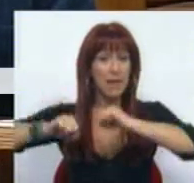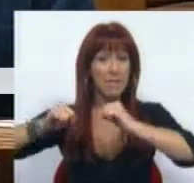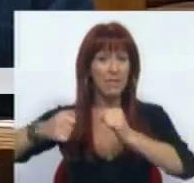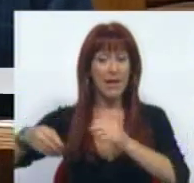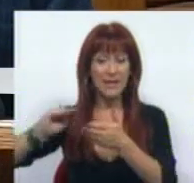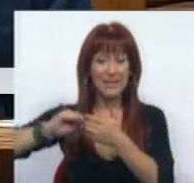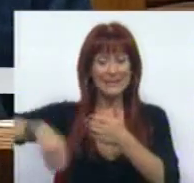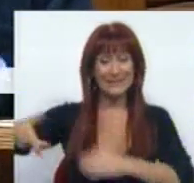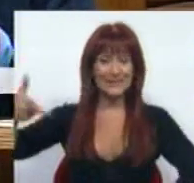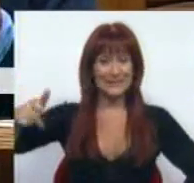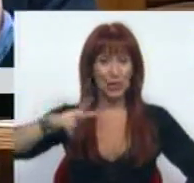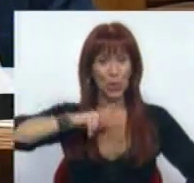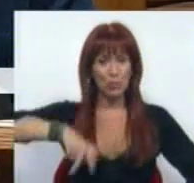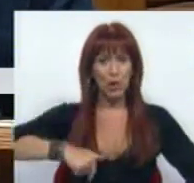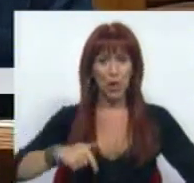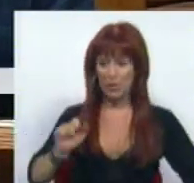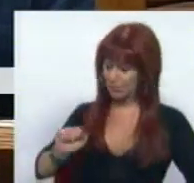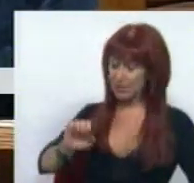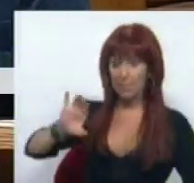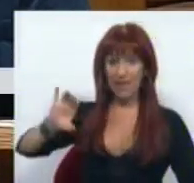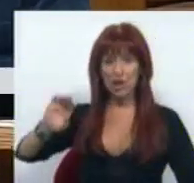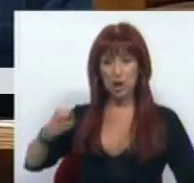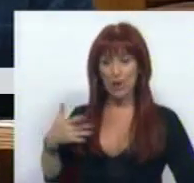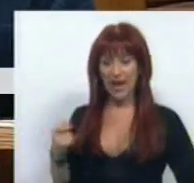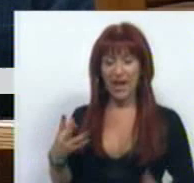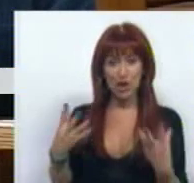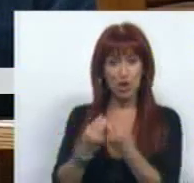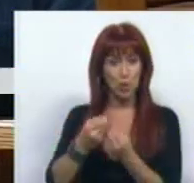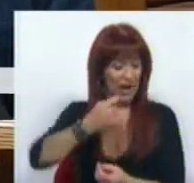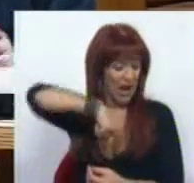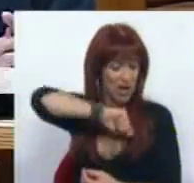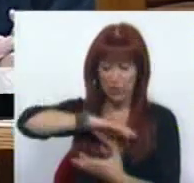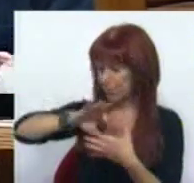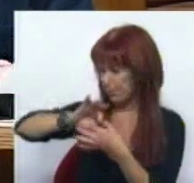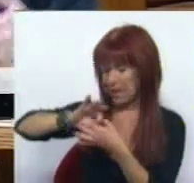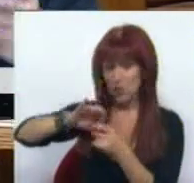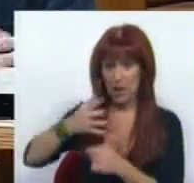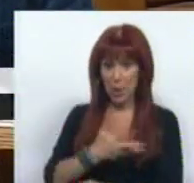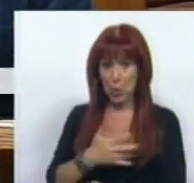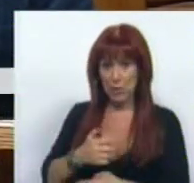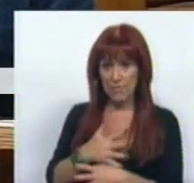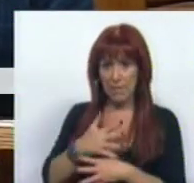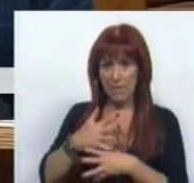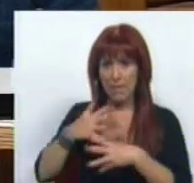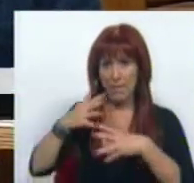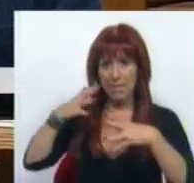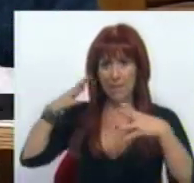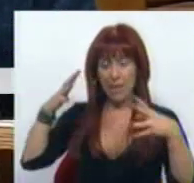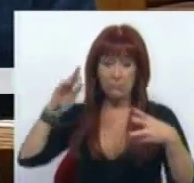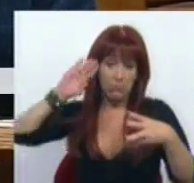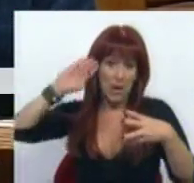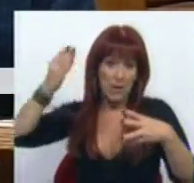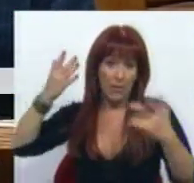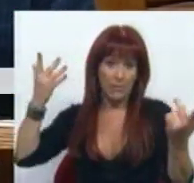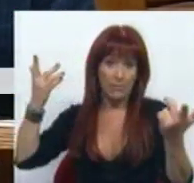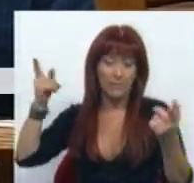Troika. Portugal é o país da OCDE que, em conjunto com a Espanha, onde o desemprego mais aumenta e até, como sabem,